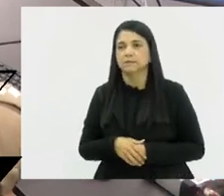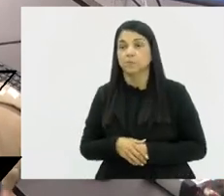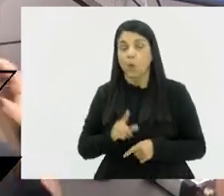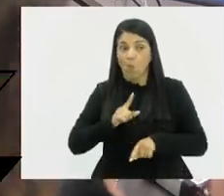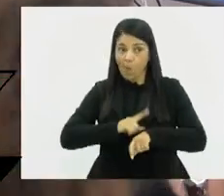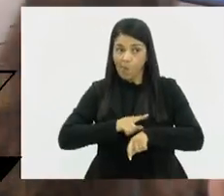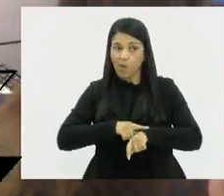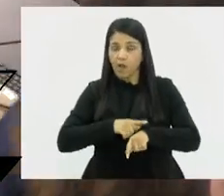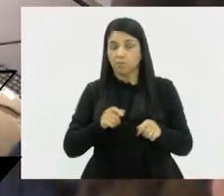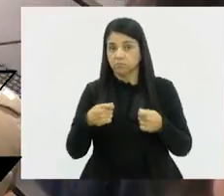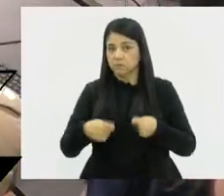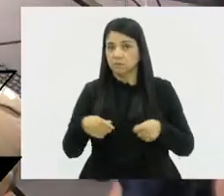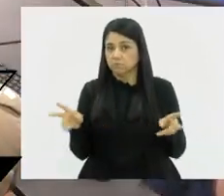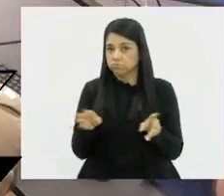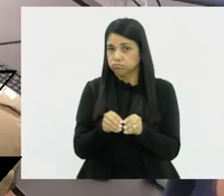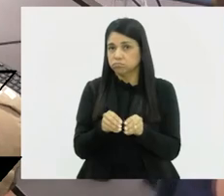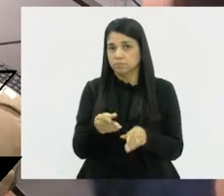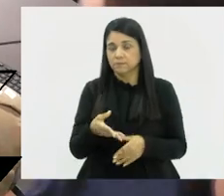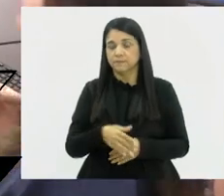horário também.